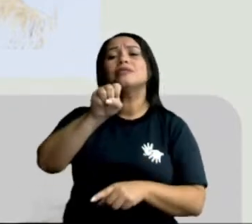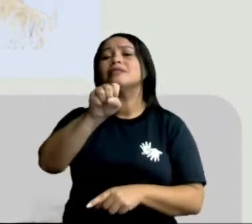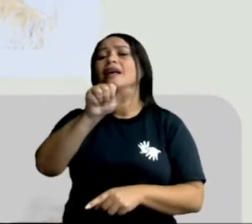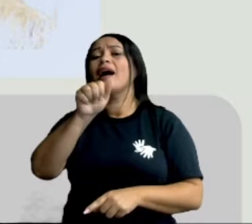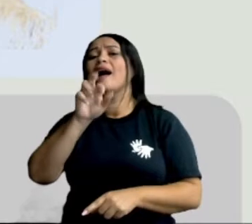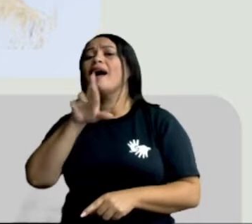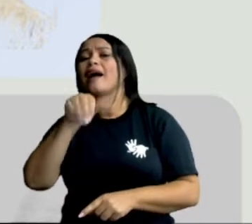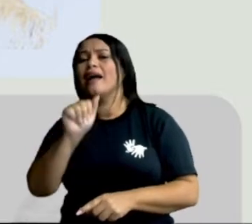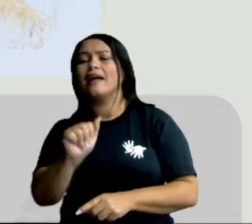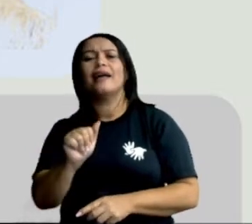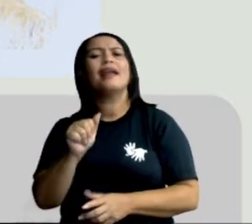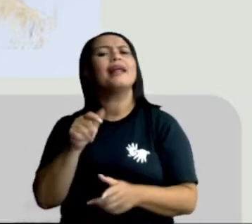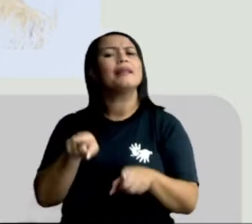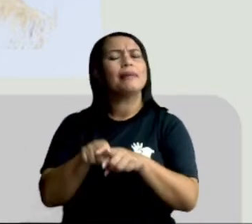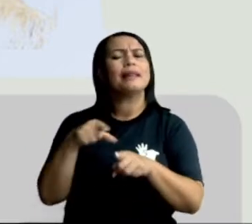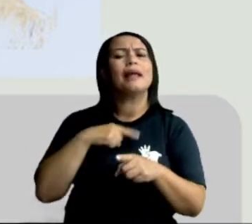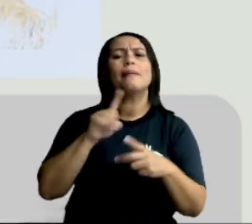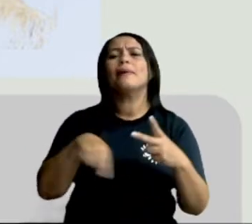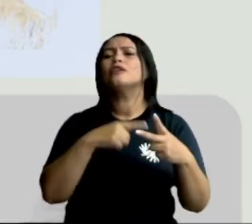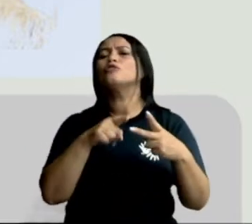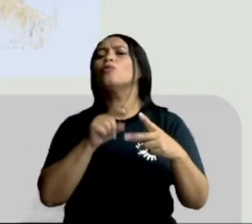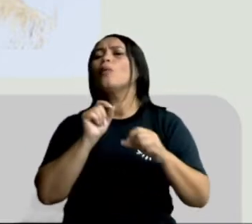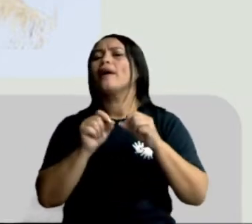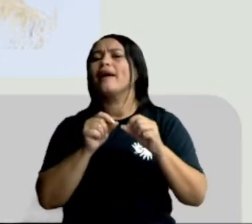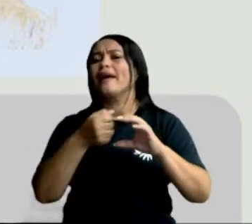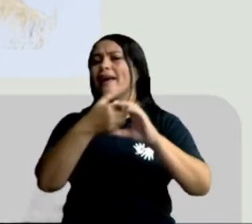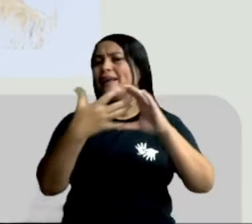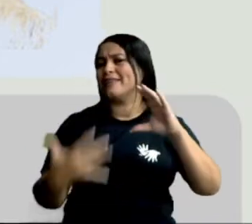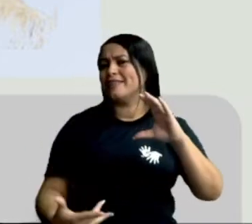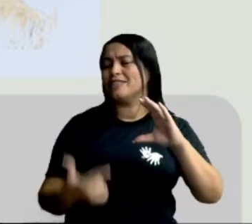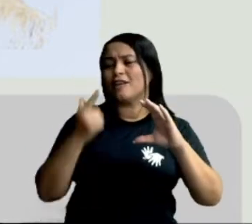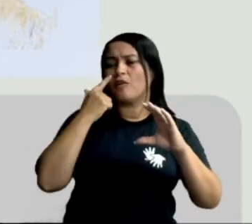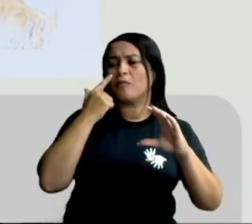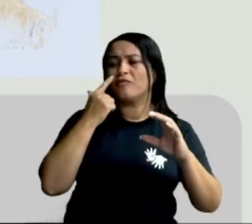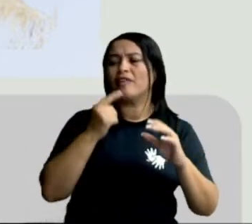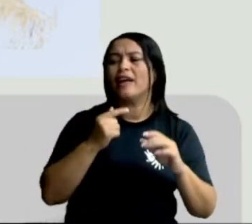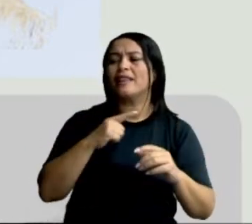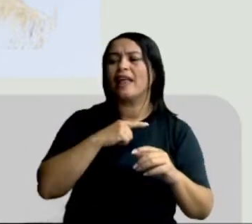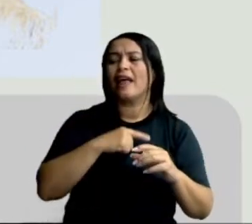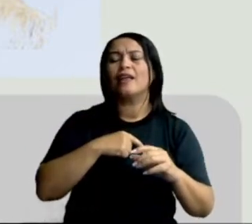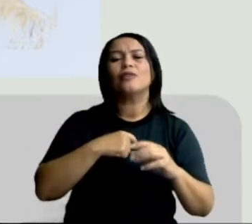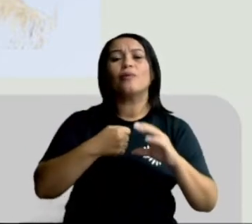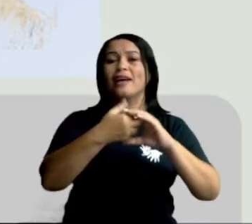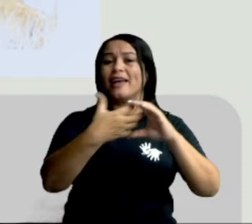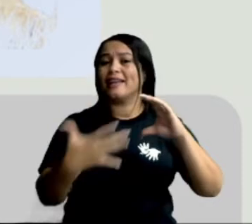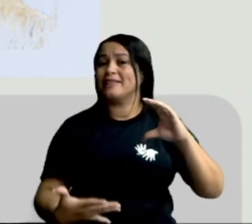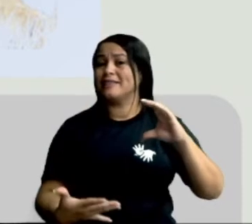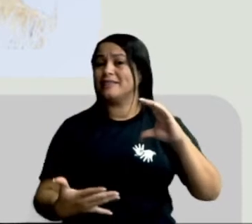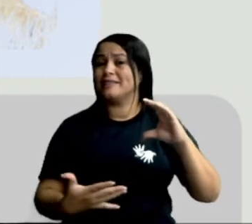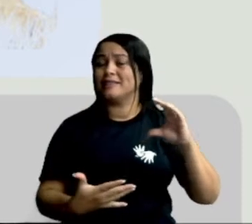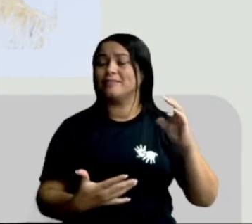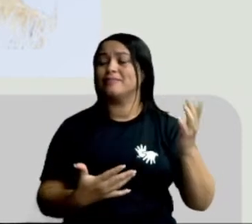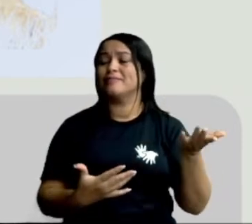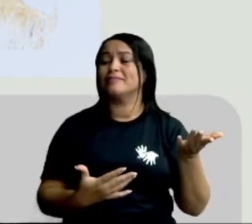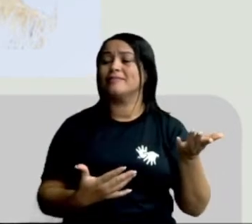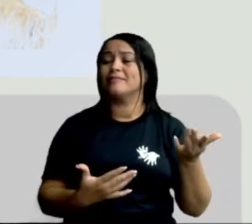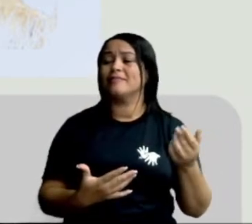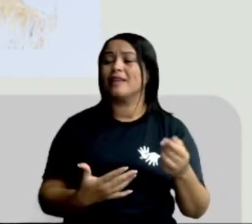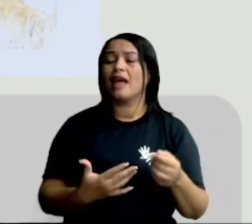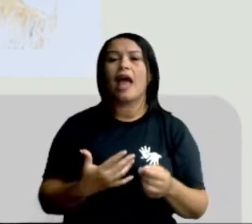uma característica, que é, vamos lá, característica vai aparecer,